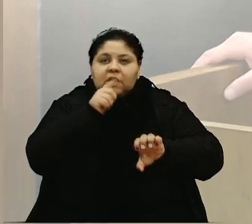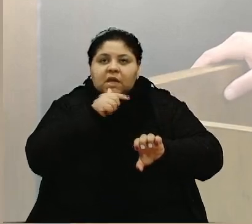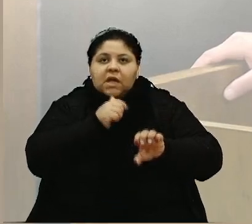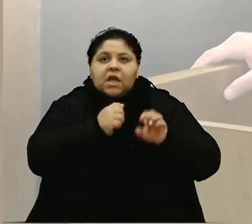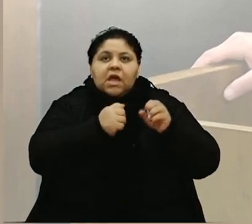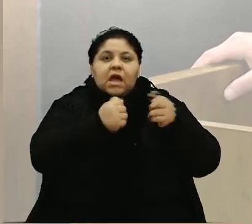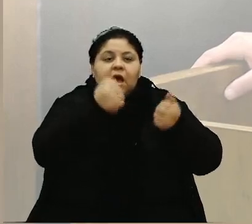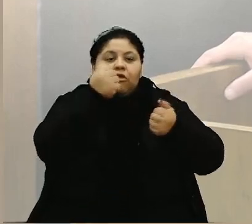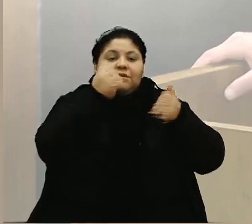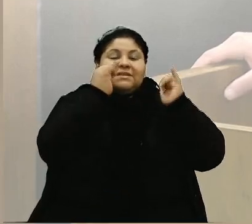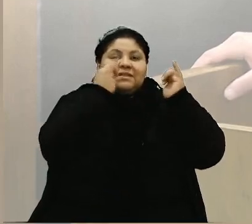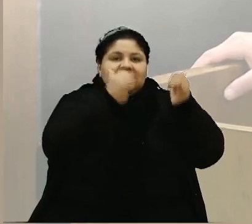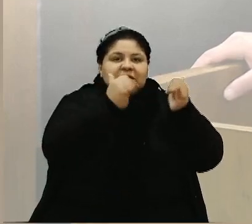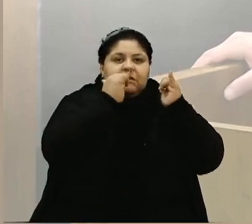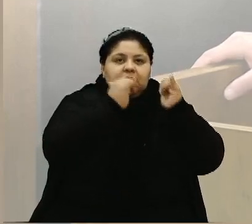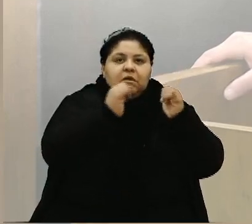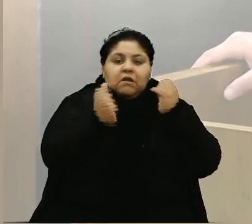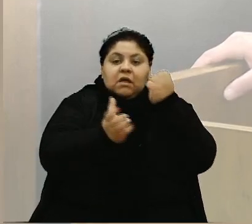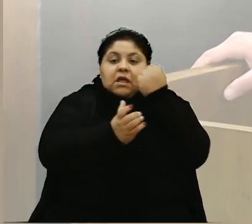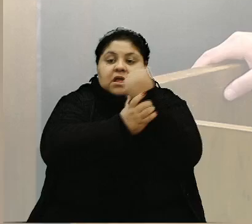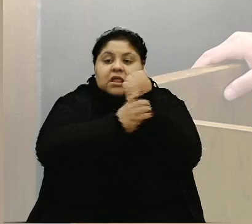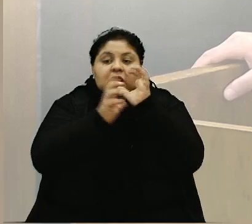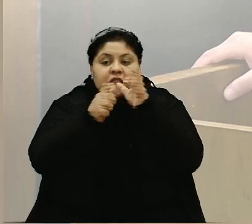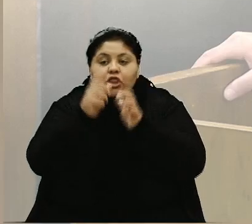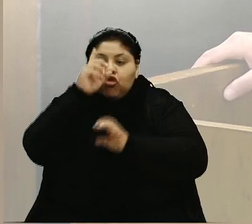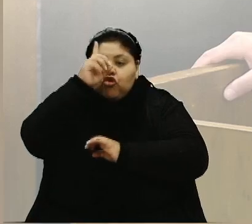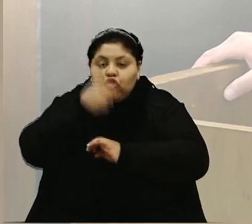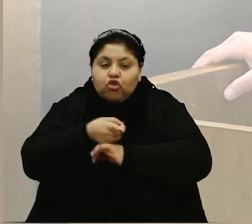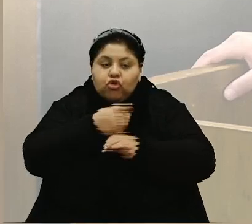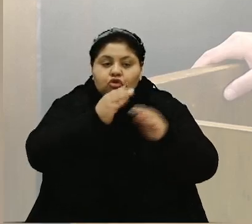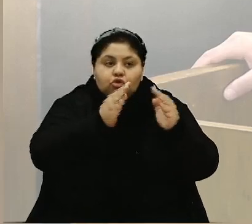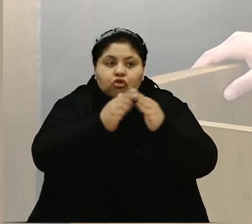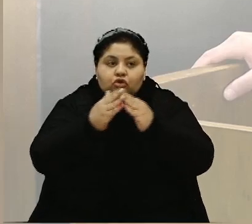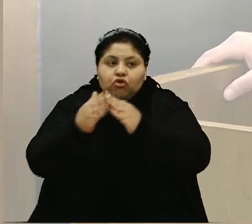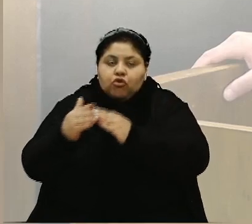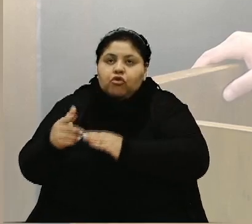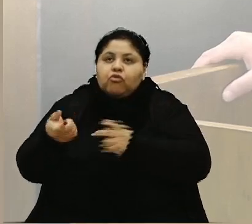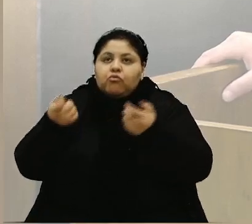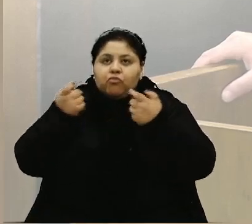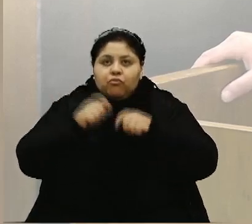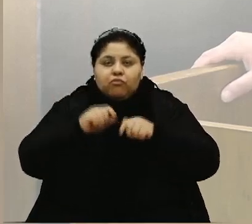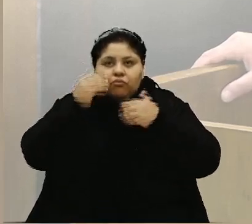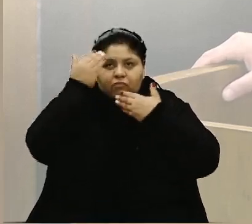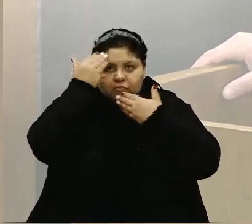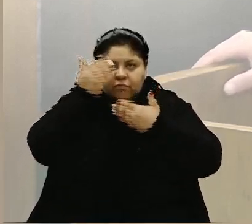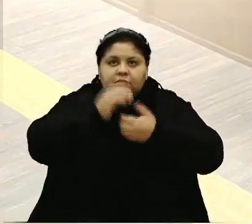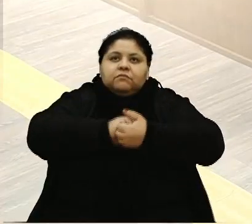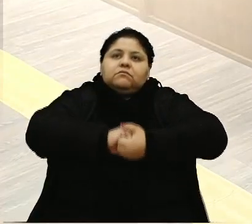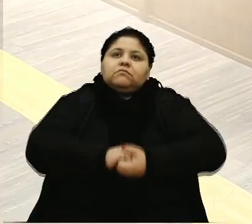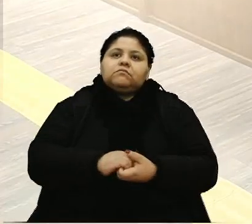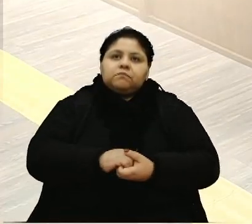transporte público, garantindo todos os direitos que esses moradores tanto precisam. Muito obrigado. Ainda